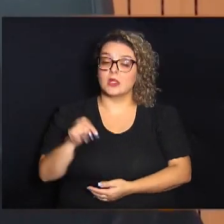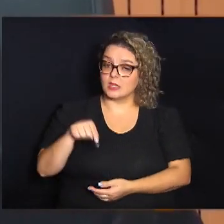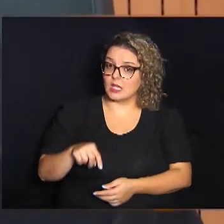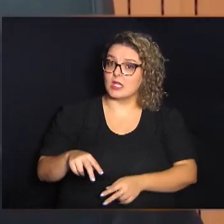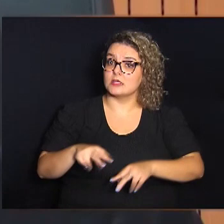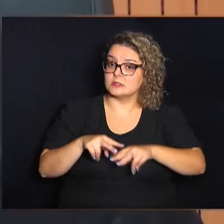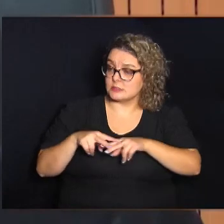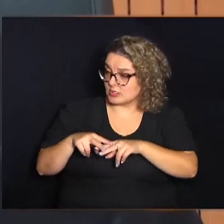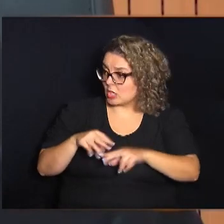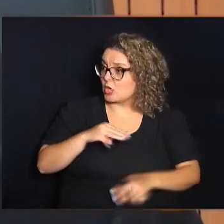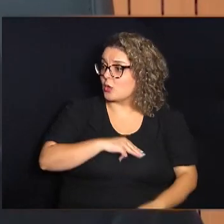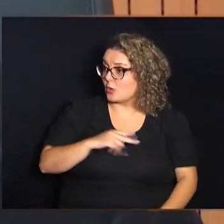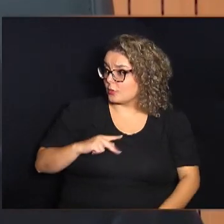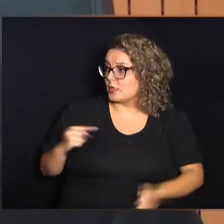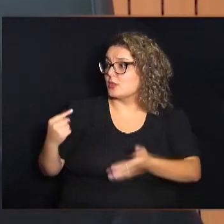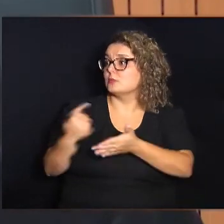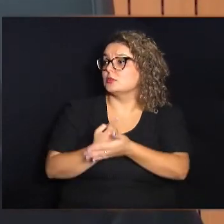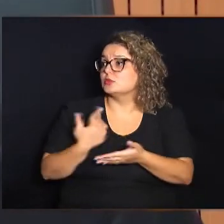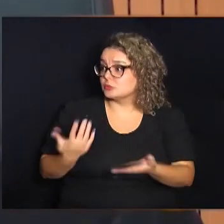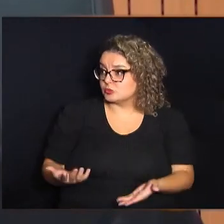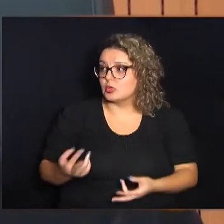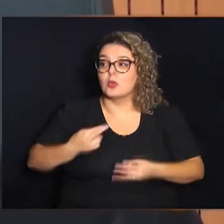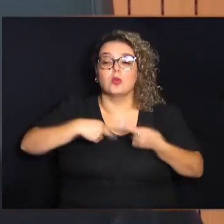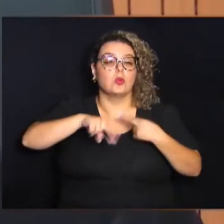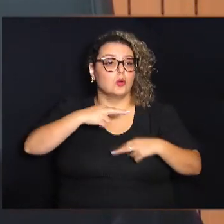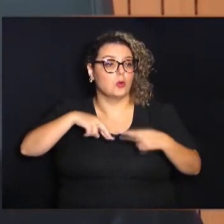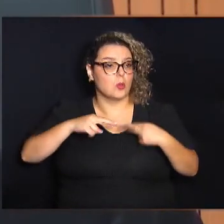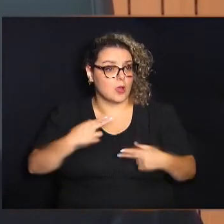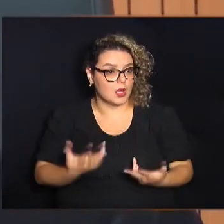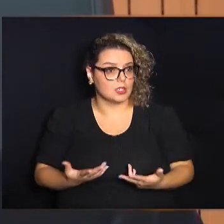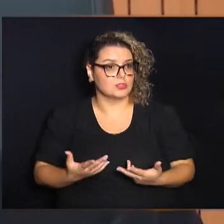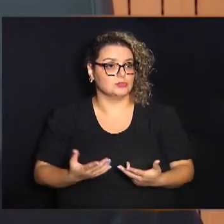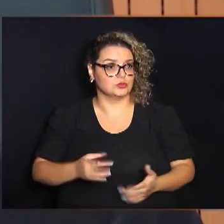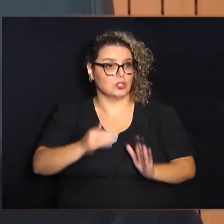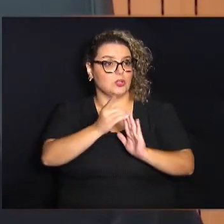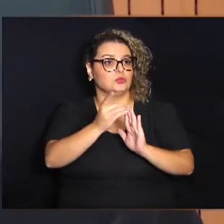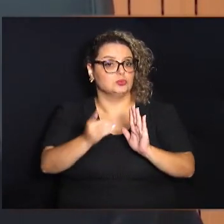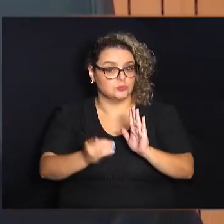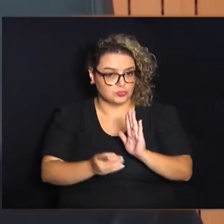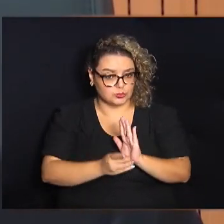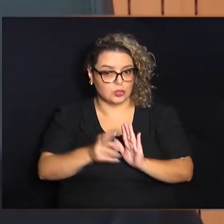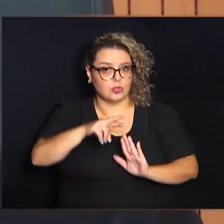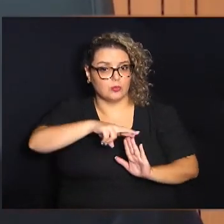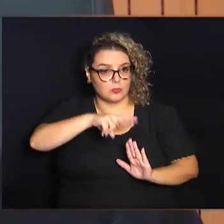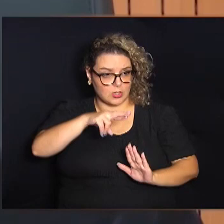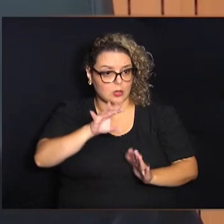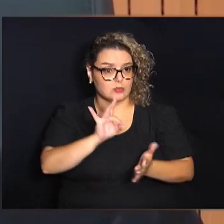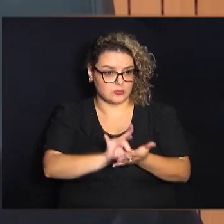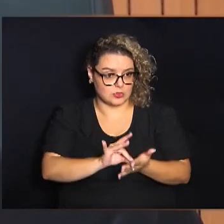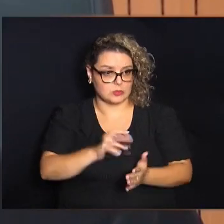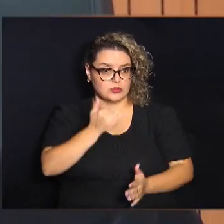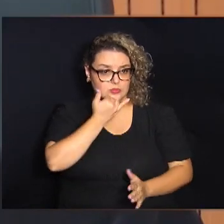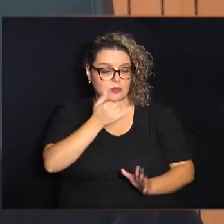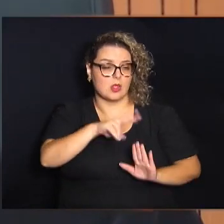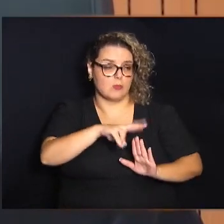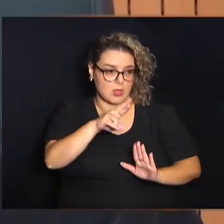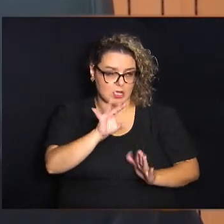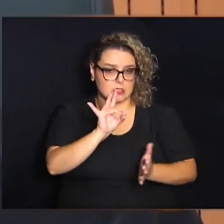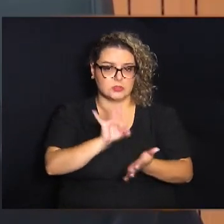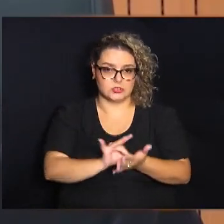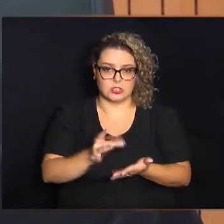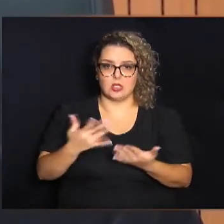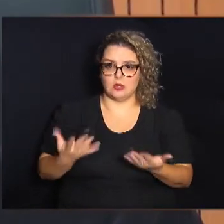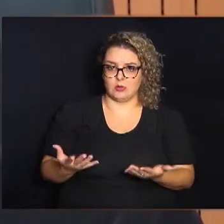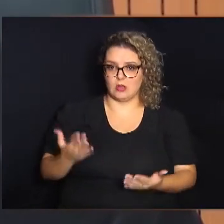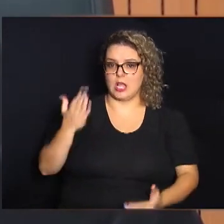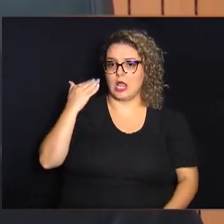Ministério Público nos questionou com relação a um decreto e uma resolução, na verdade, desculpa, era uma resolução, a